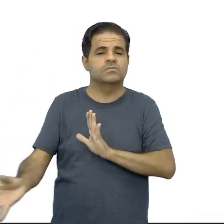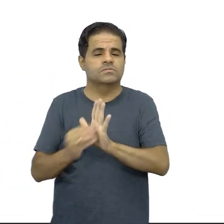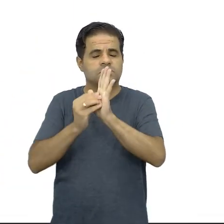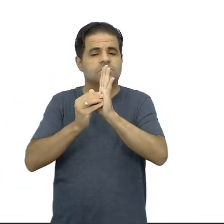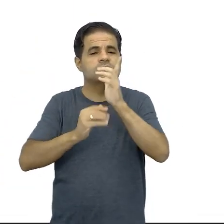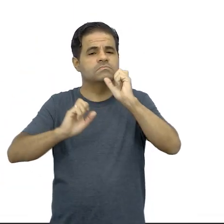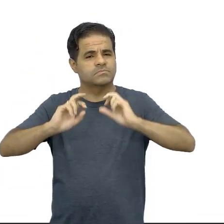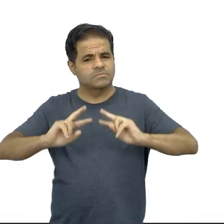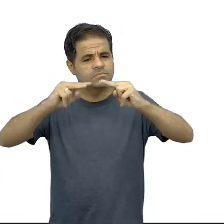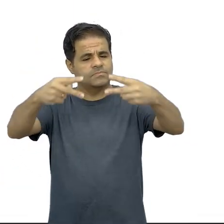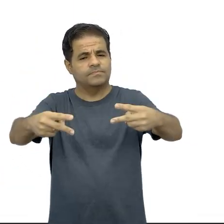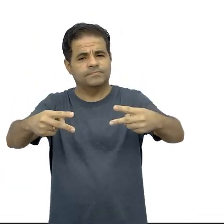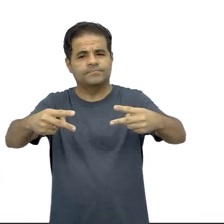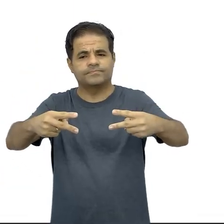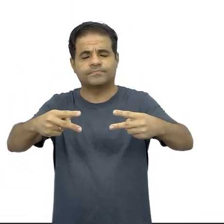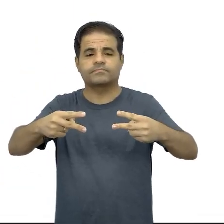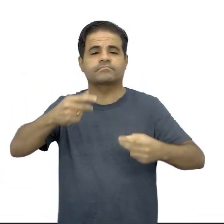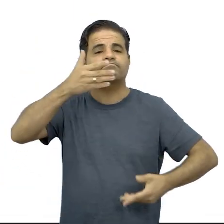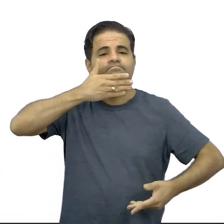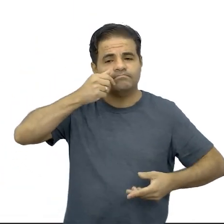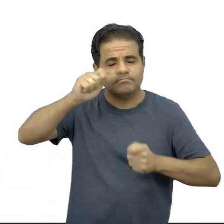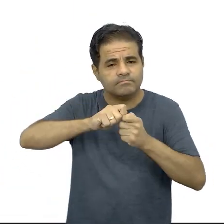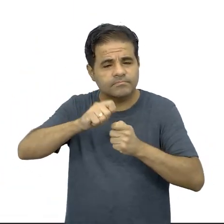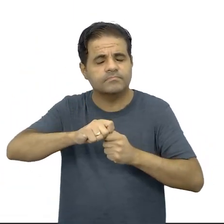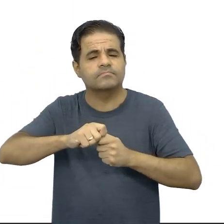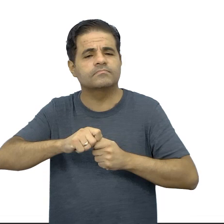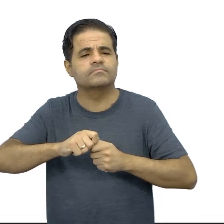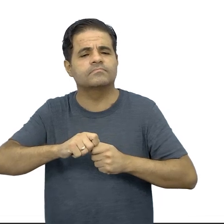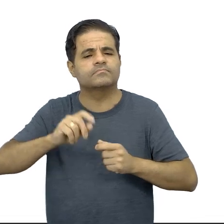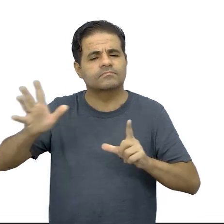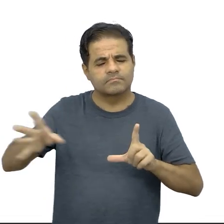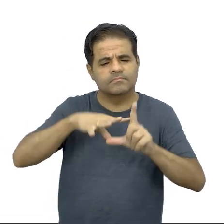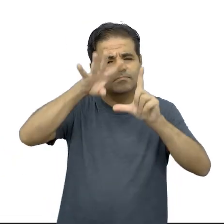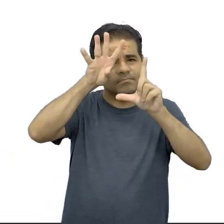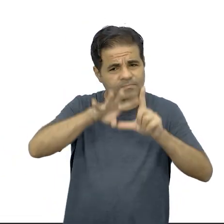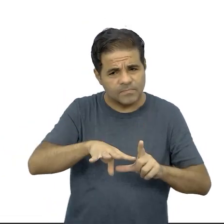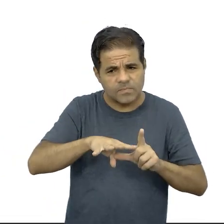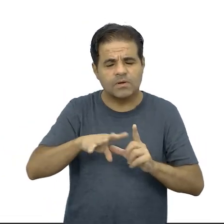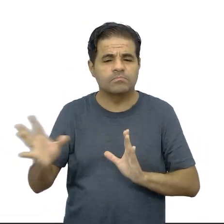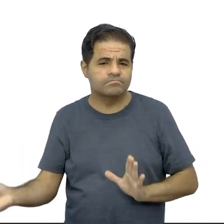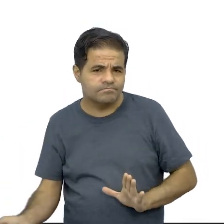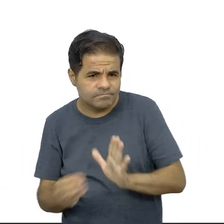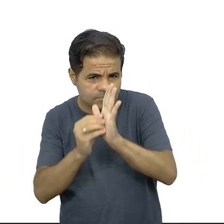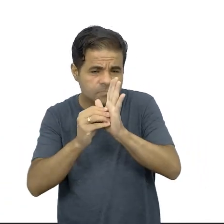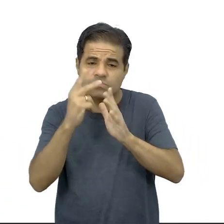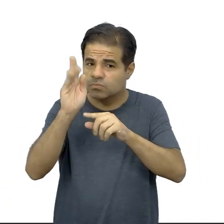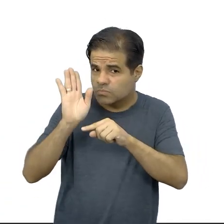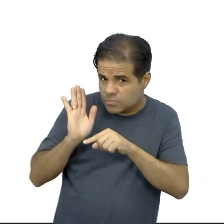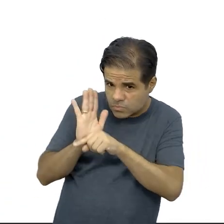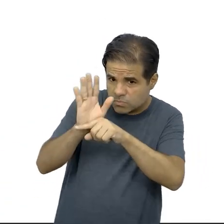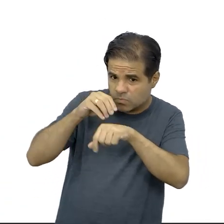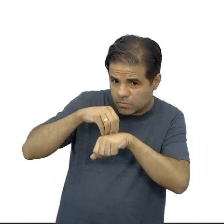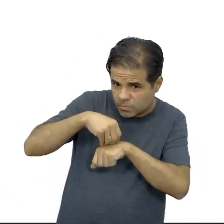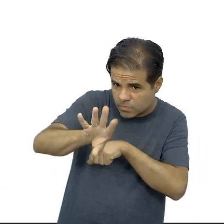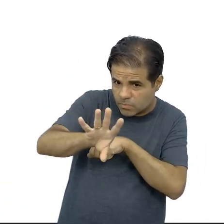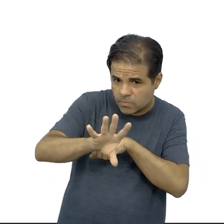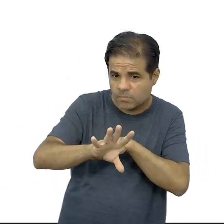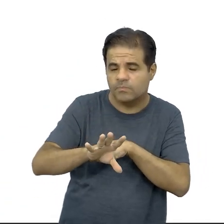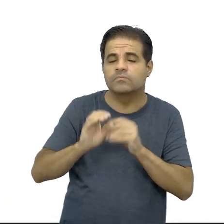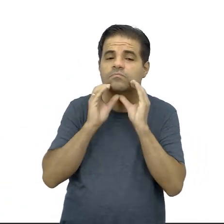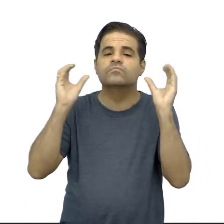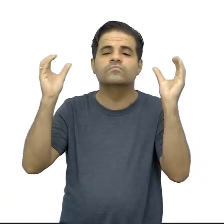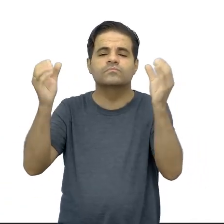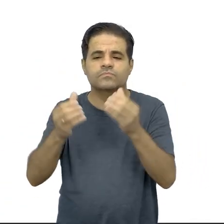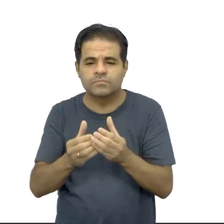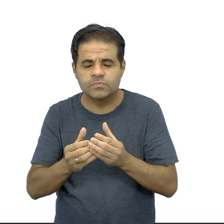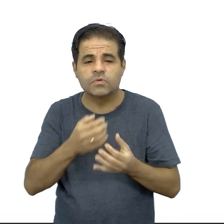nossos links, né? Façam o download dessa pauta, deixe a sua contribuição na comunidade de ciências da